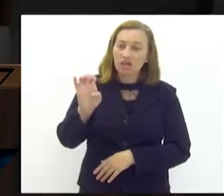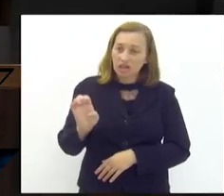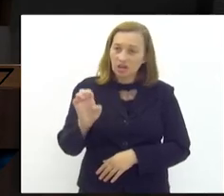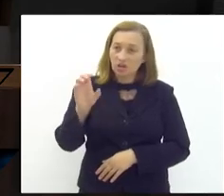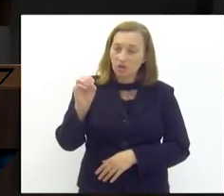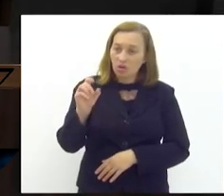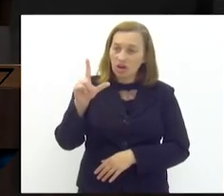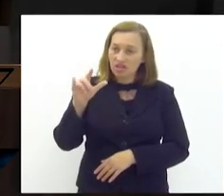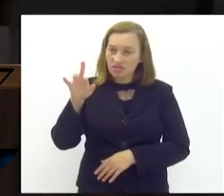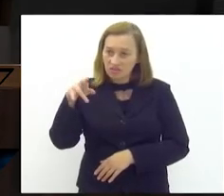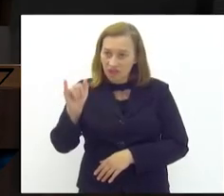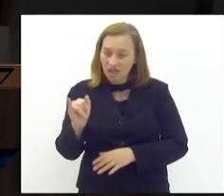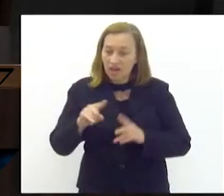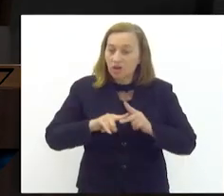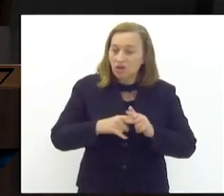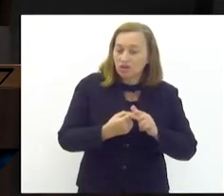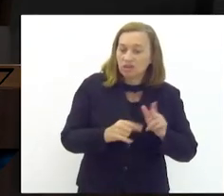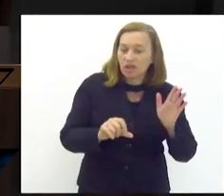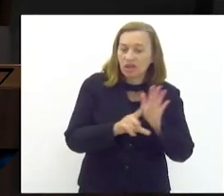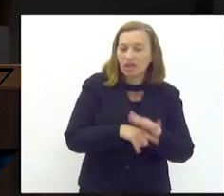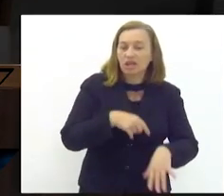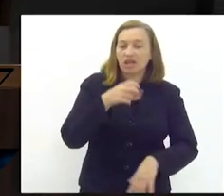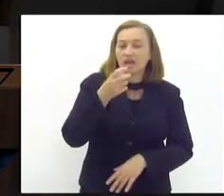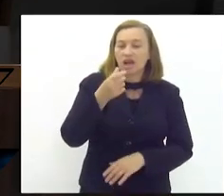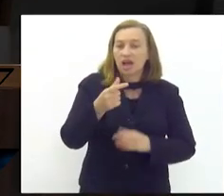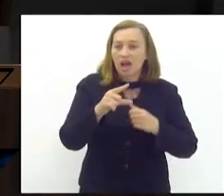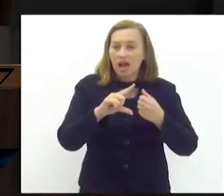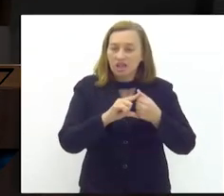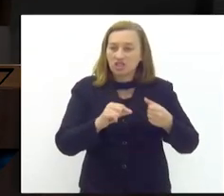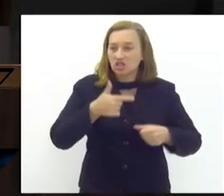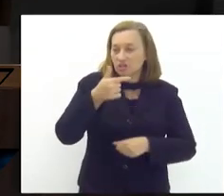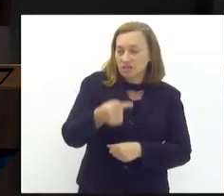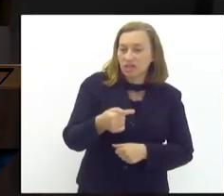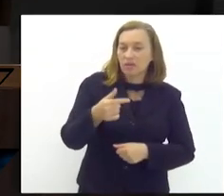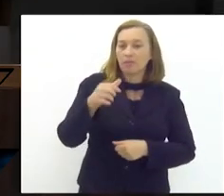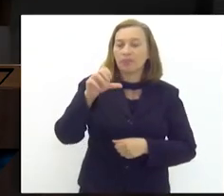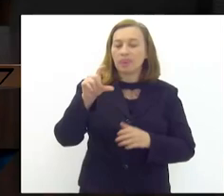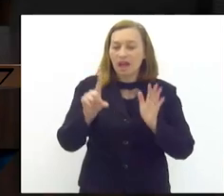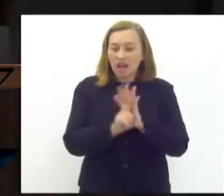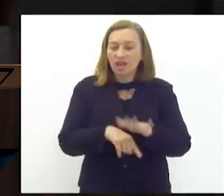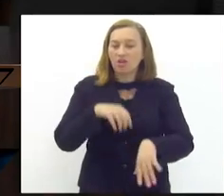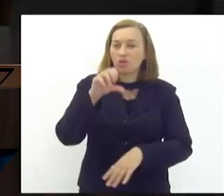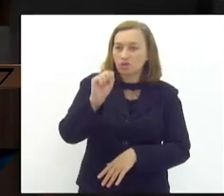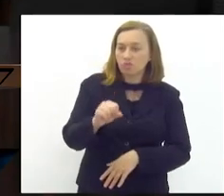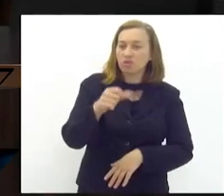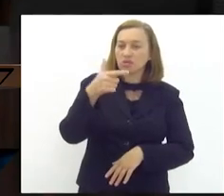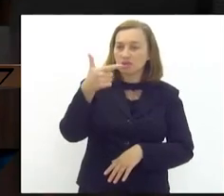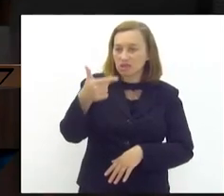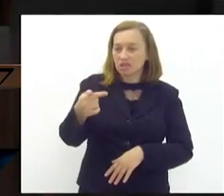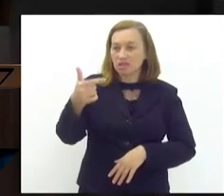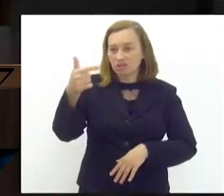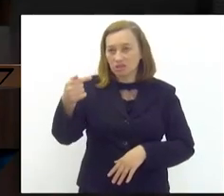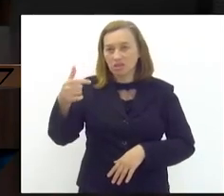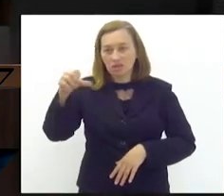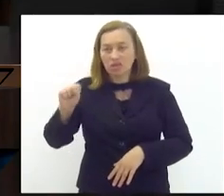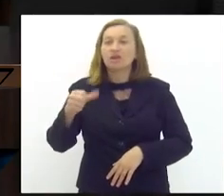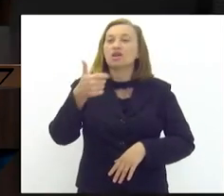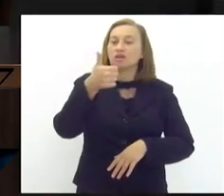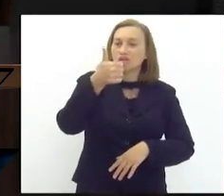que altera a redação do artigo sétimo da Lei 2.869 18 dezembro de